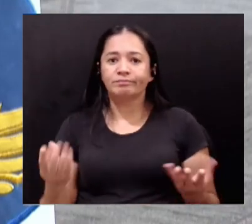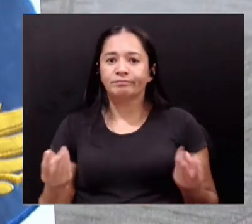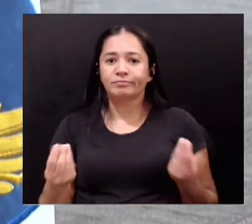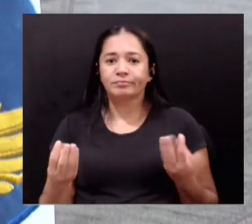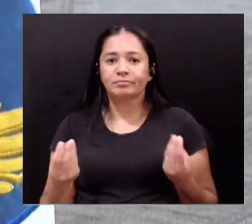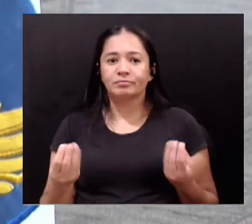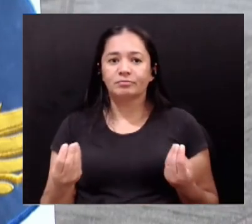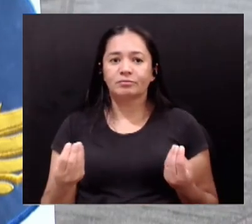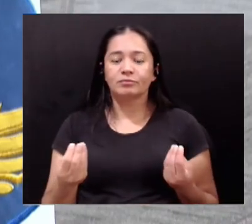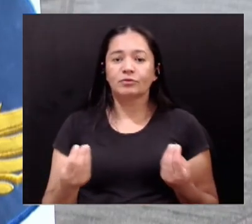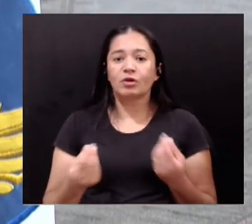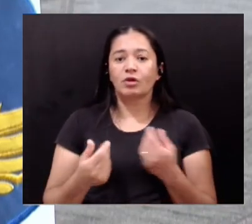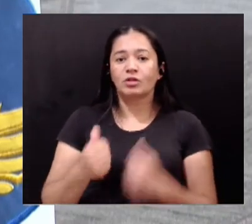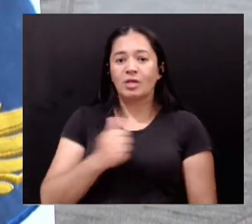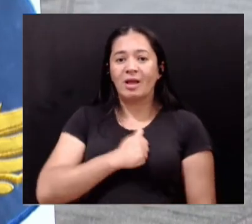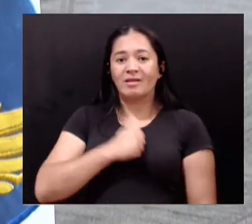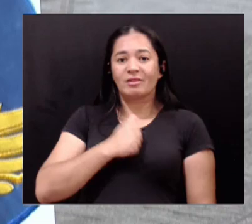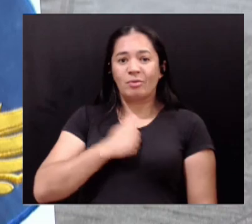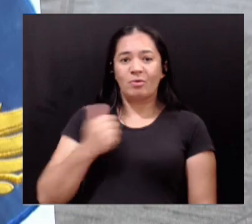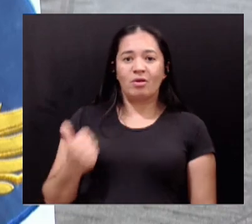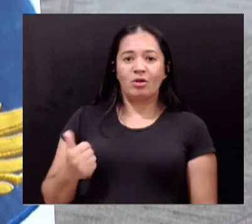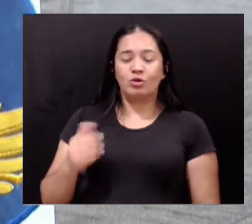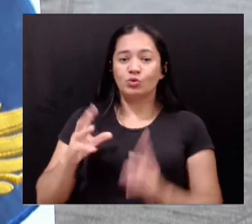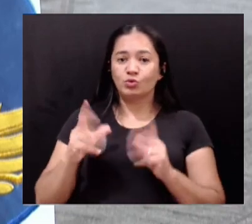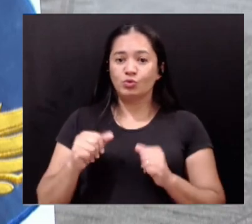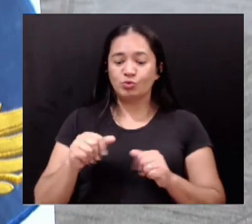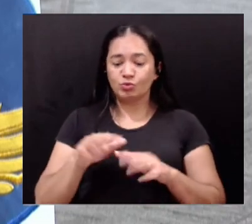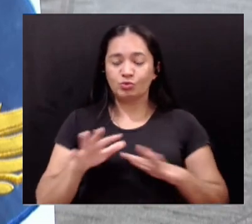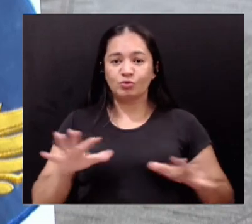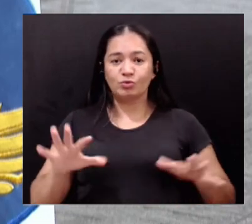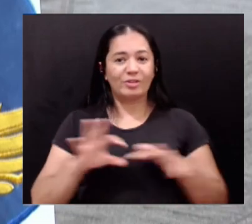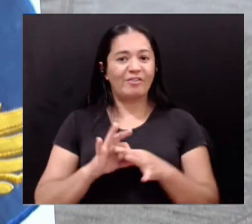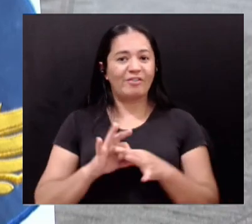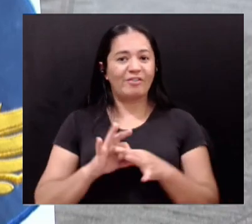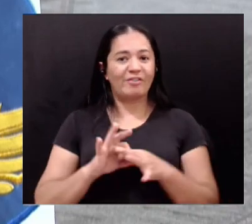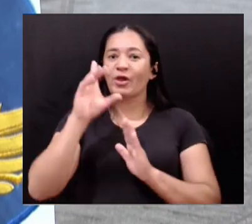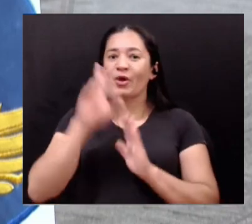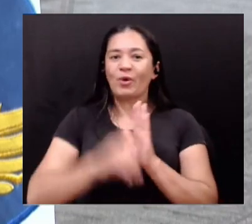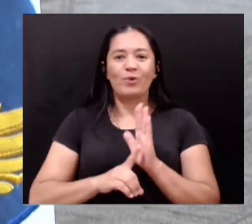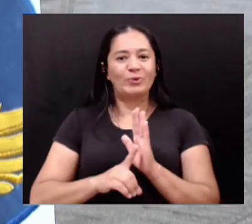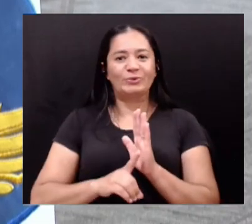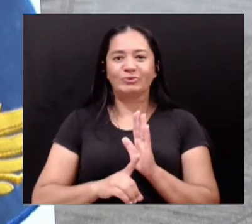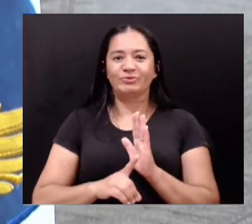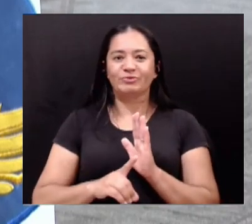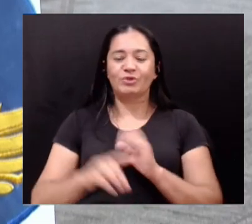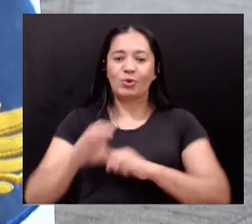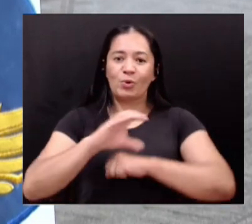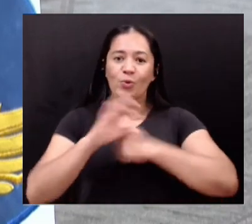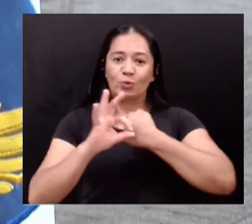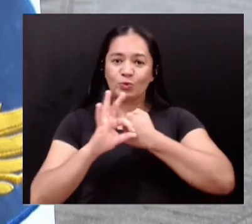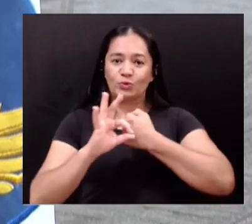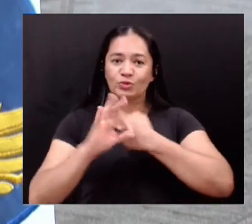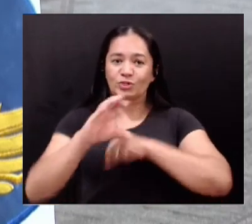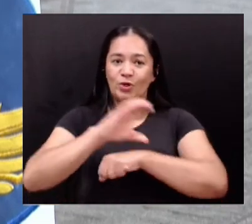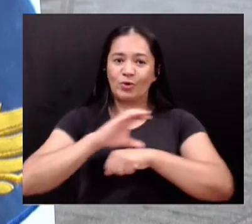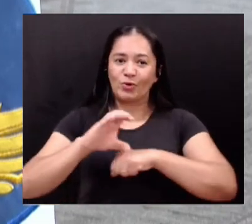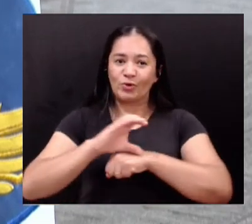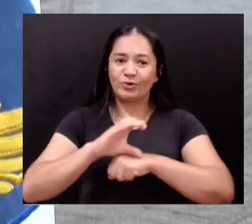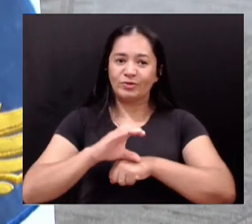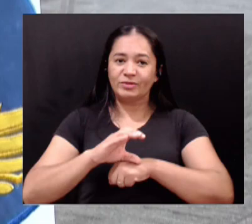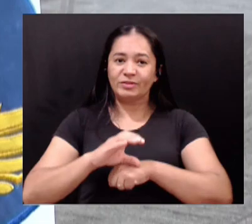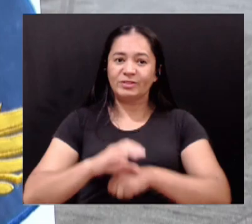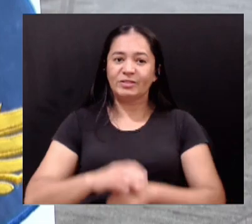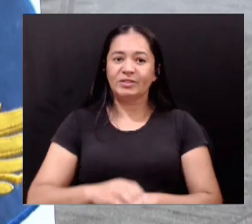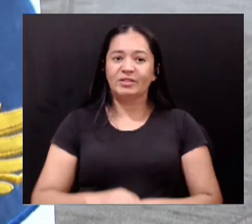antropológico. Isso tem tudo a ver com a área do direito. O direito é um curso, eu falo porque eu sou advogado, eu fiz direito, ele é